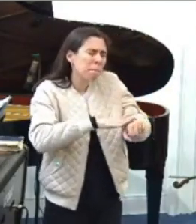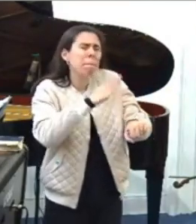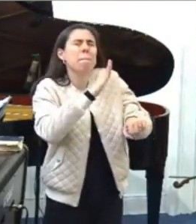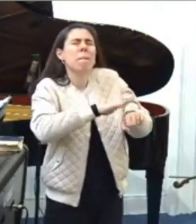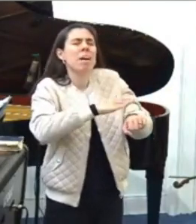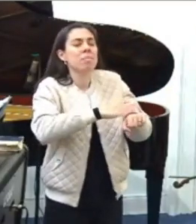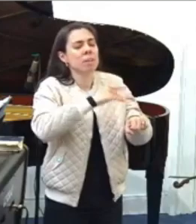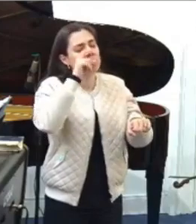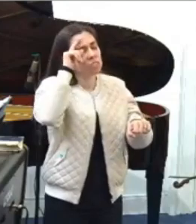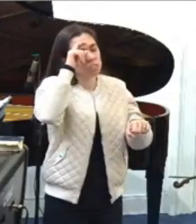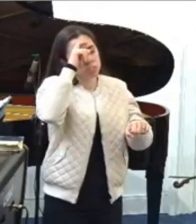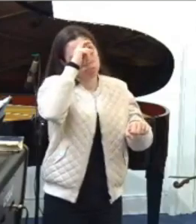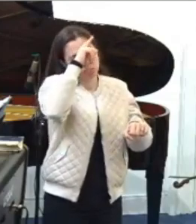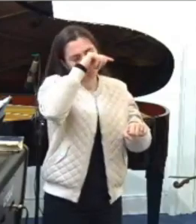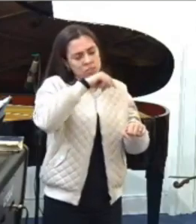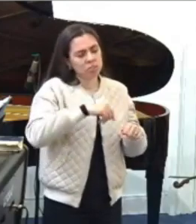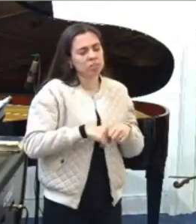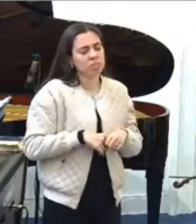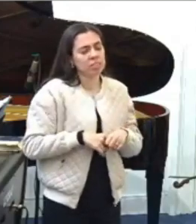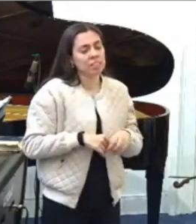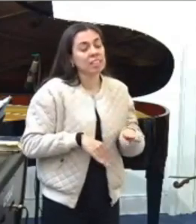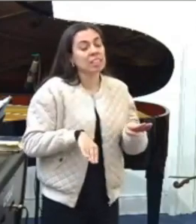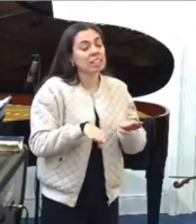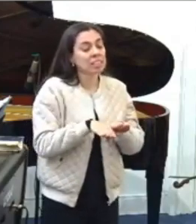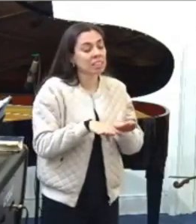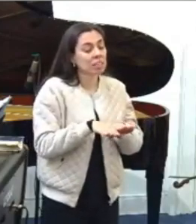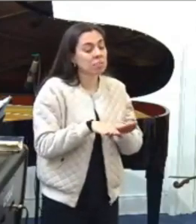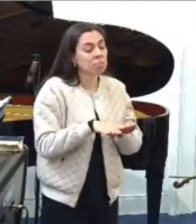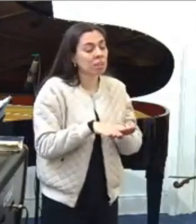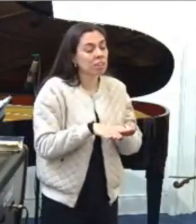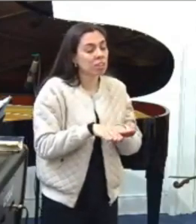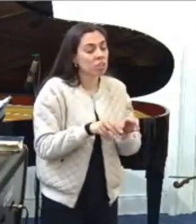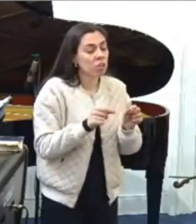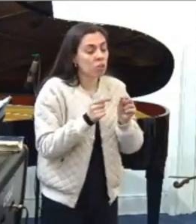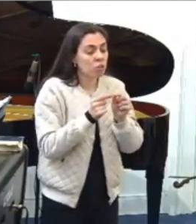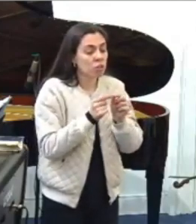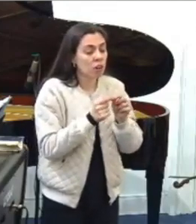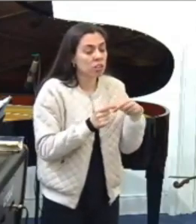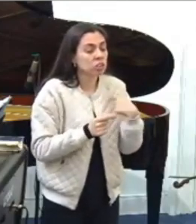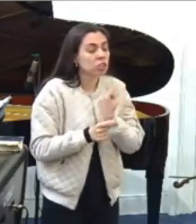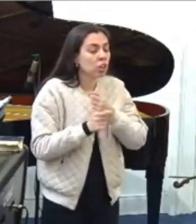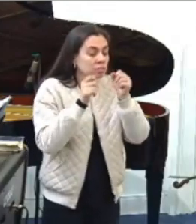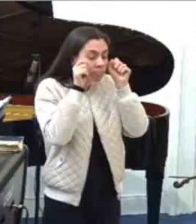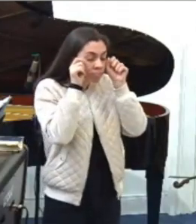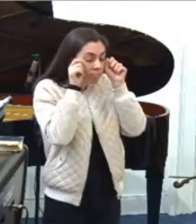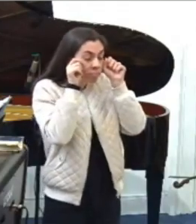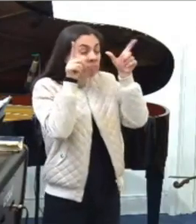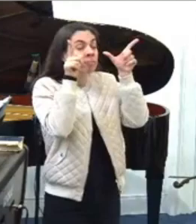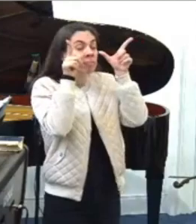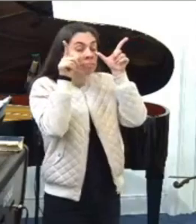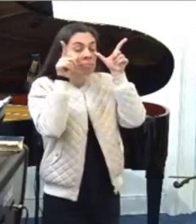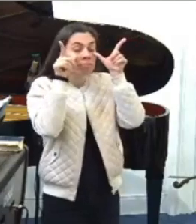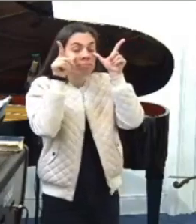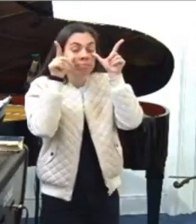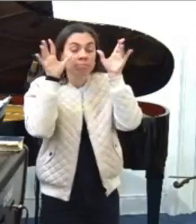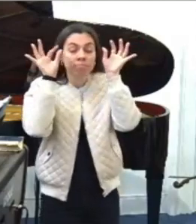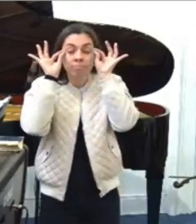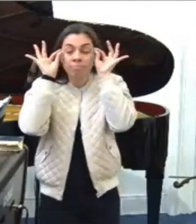nosso. Mas também para que o Senhor desperte a nossa consciência, para que